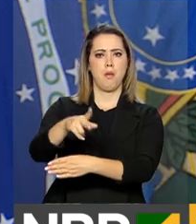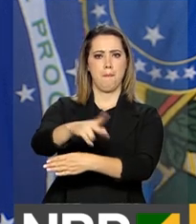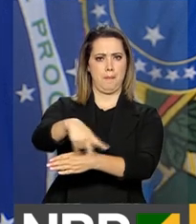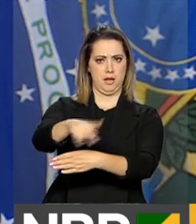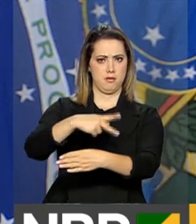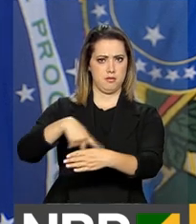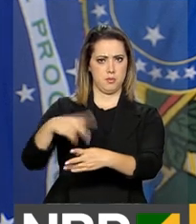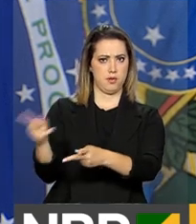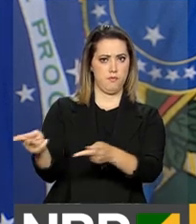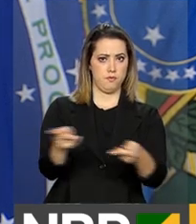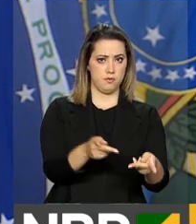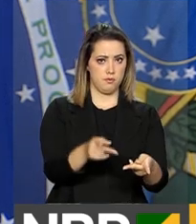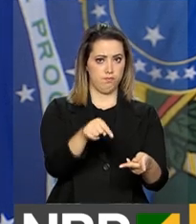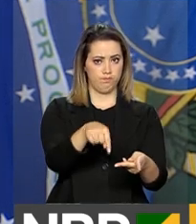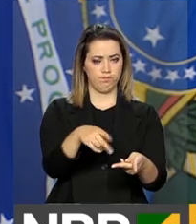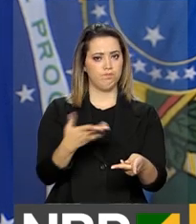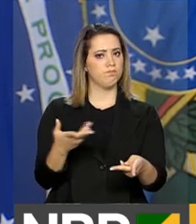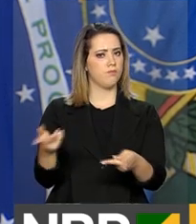país.